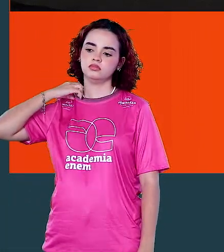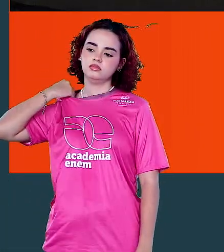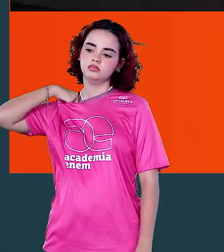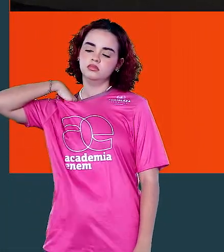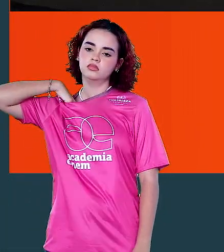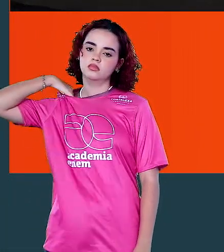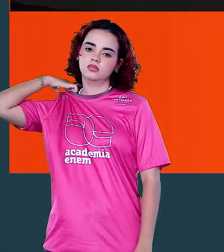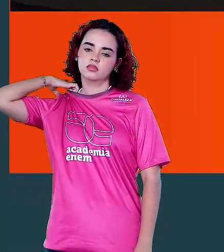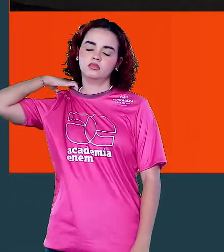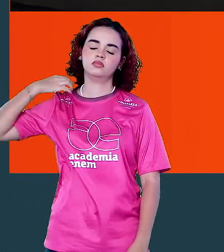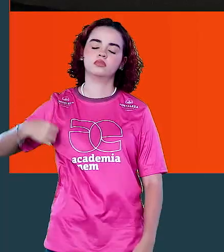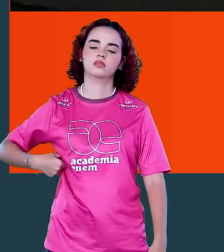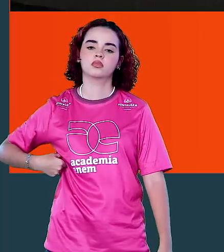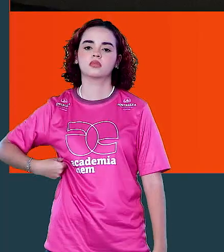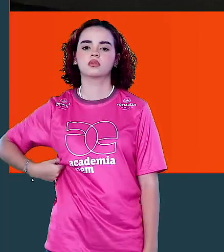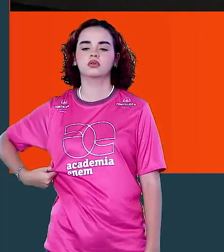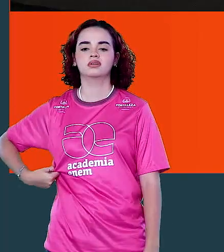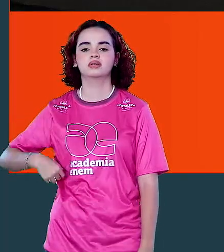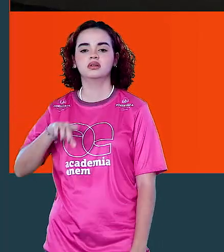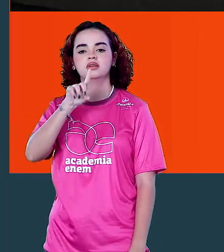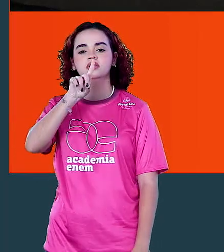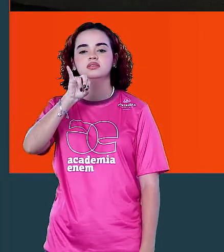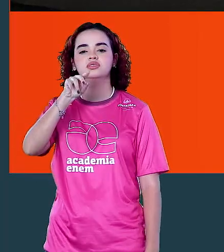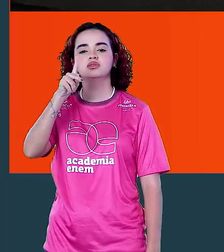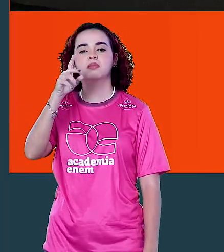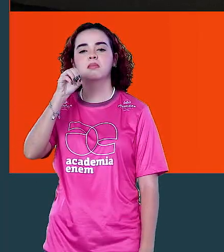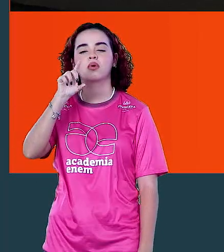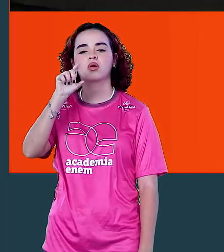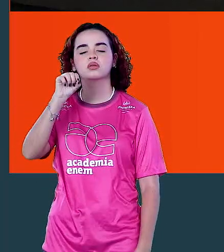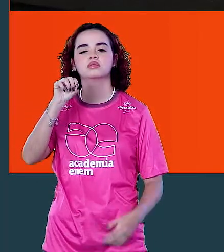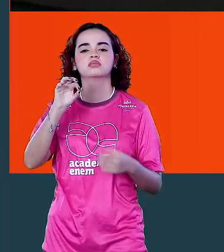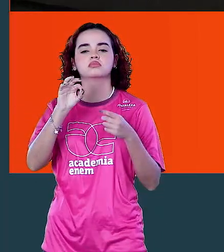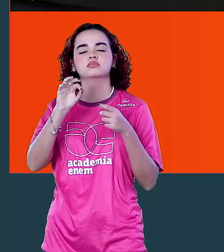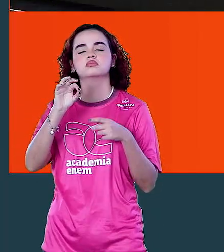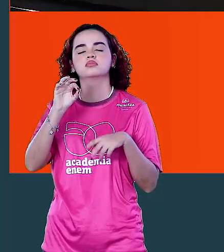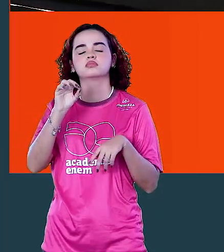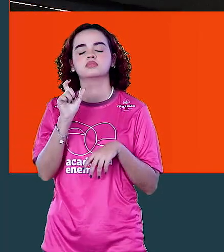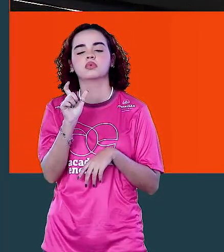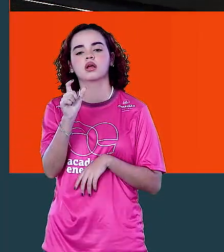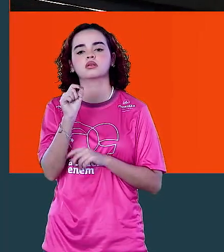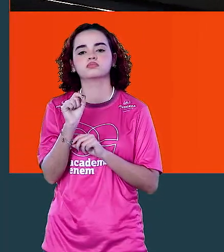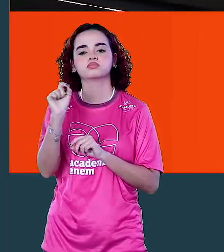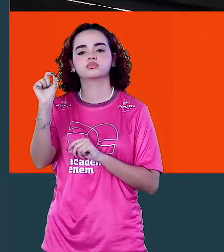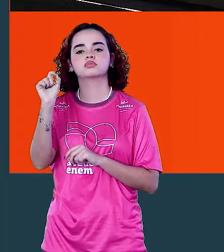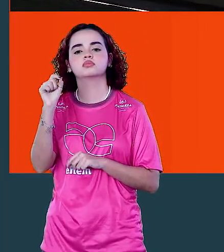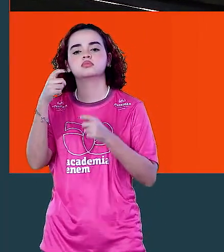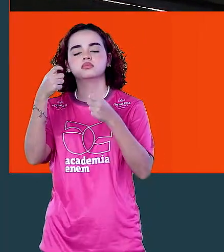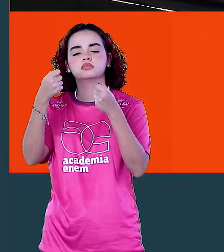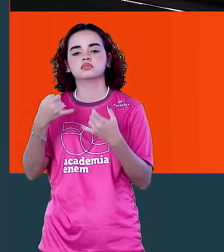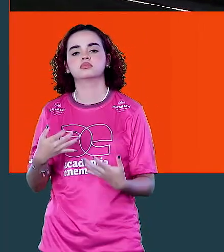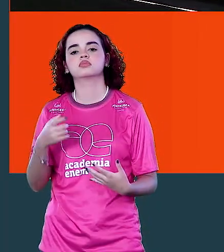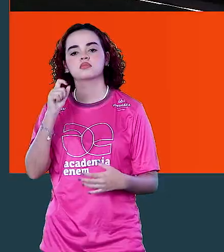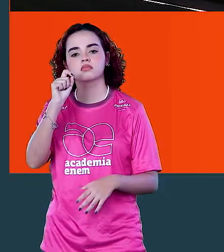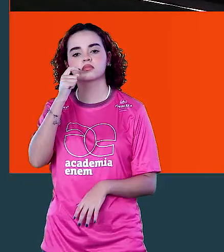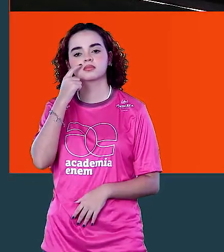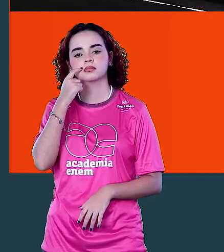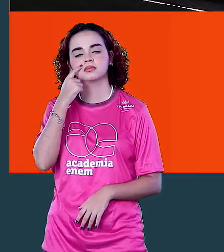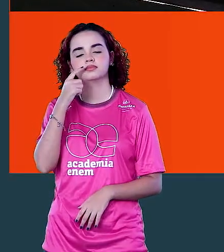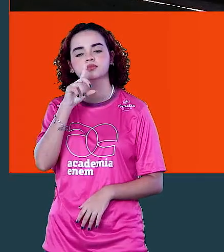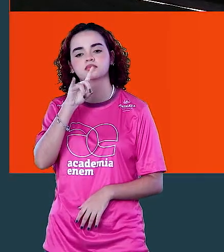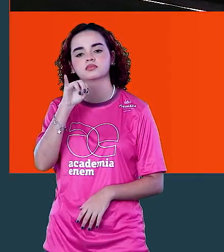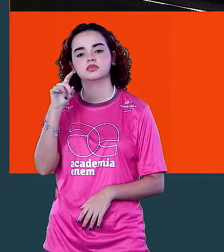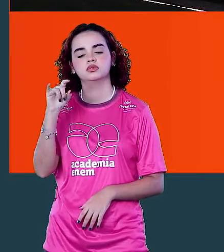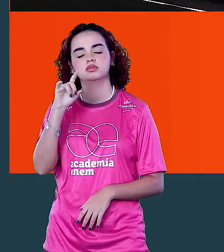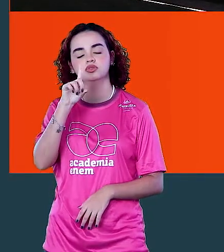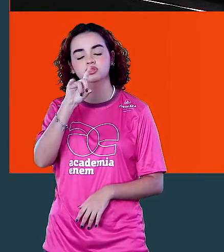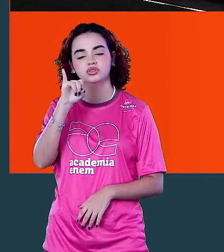No dipolo, galera, tu vai puxar uma setinha e tu vai escrever dipolo, di é que número?